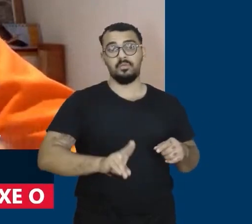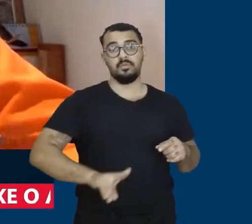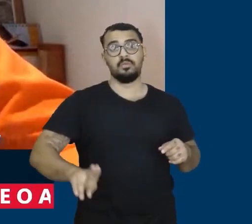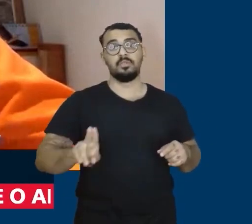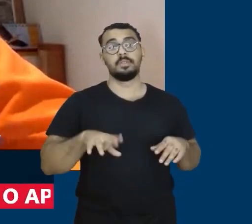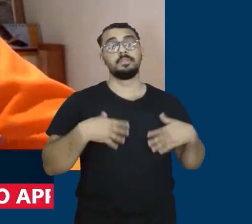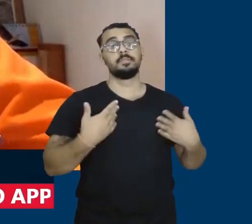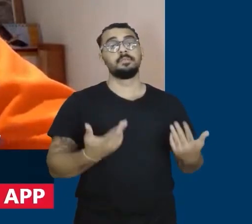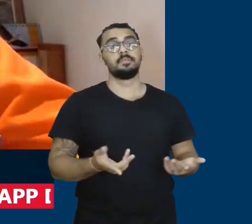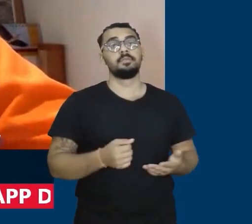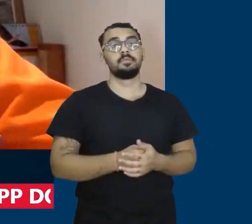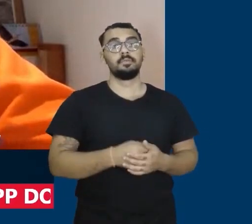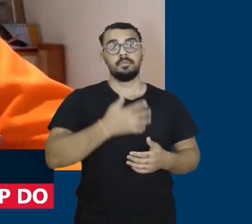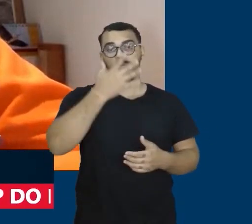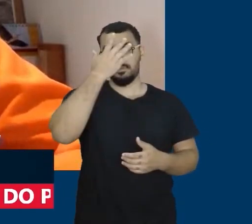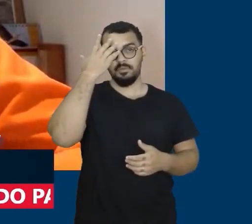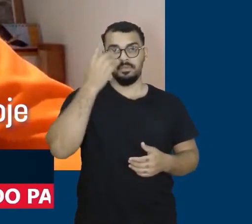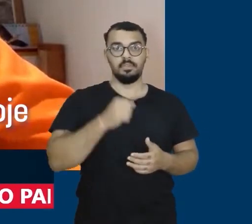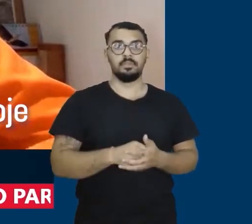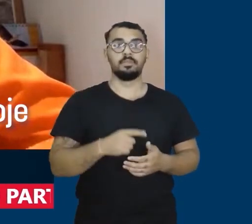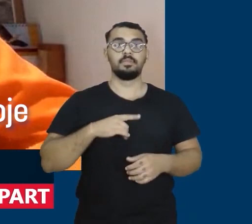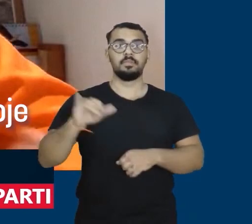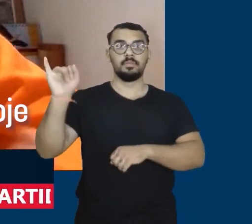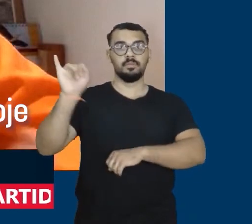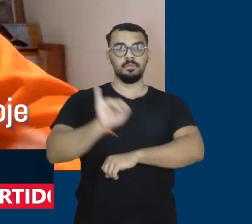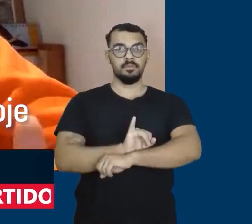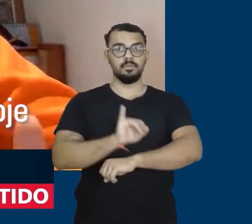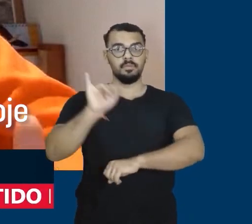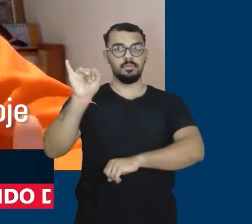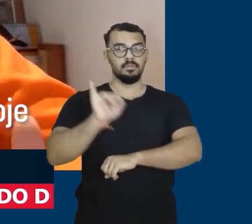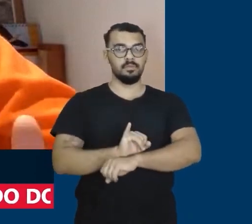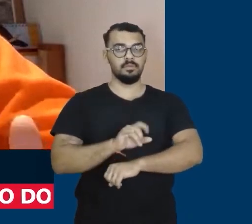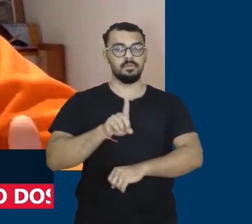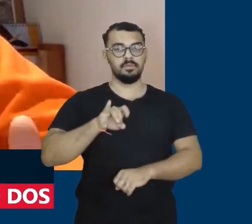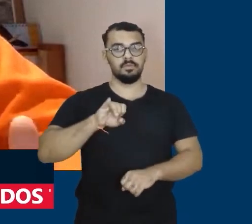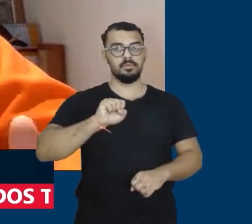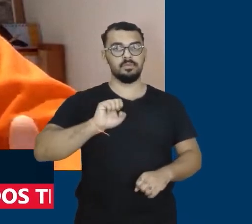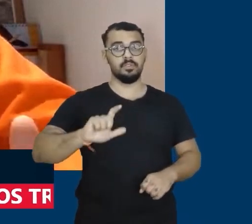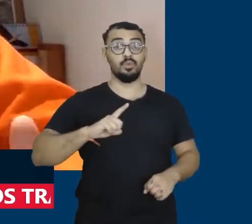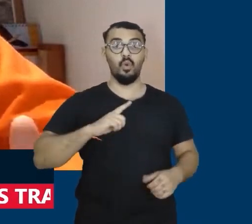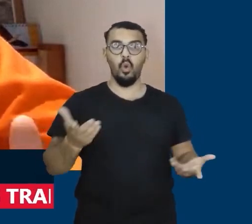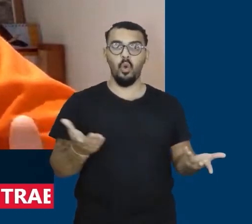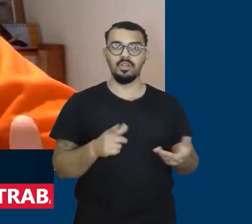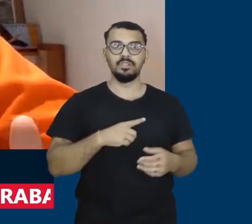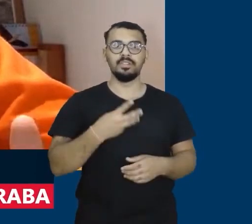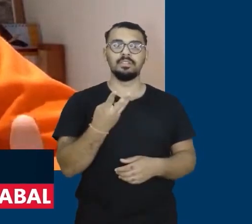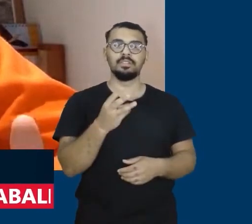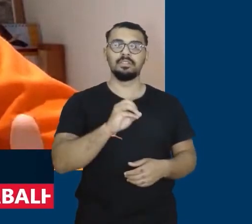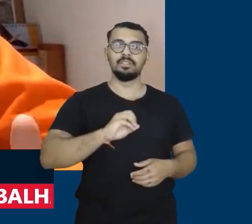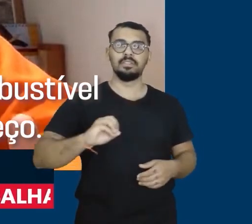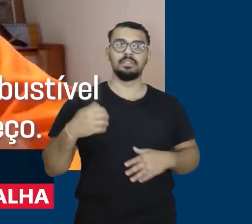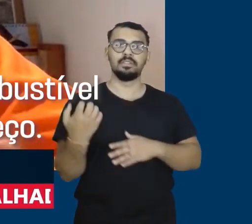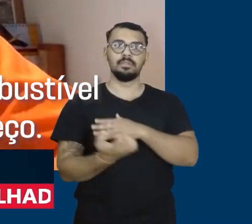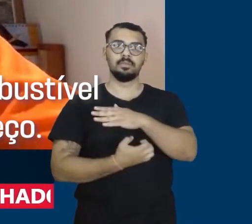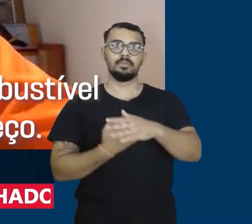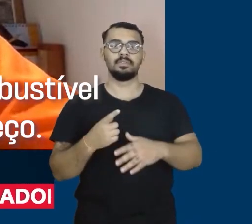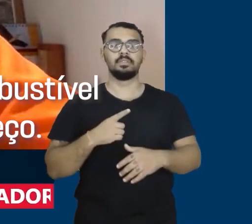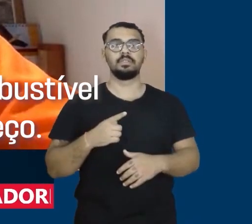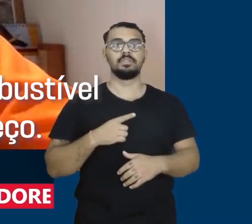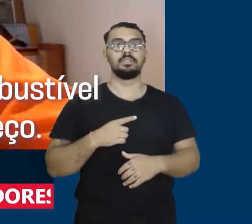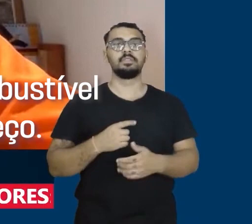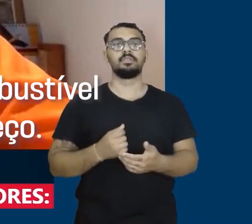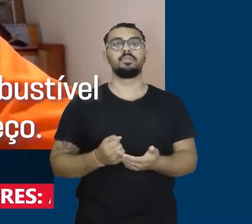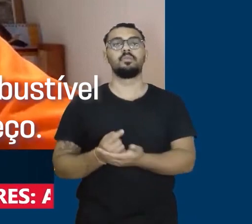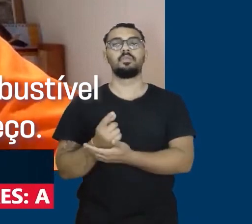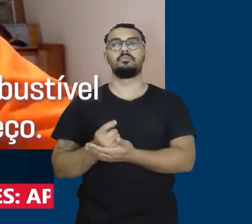acontecer os importadores de diesel mas é dentro das empresas se importando combustível no Brasil é que